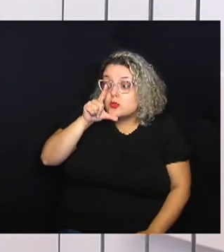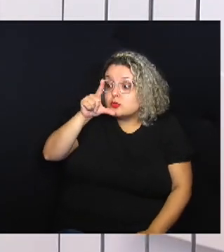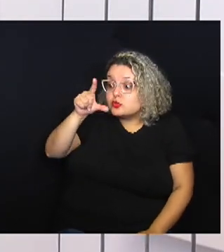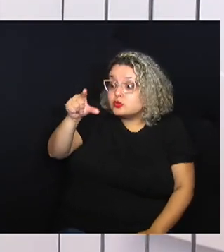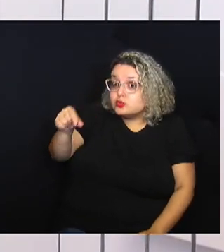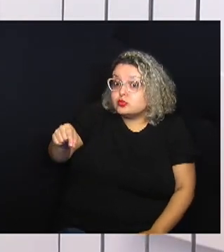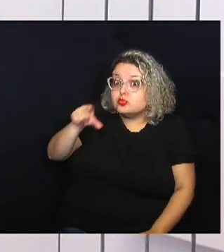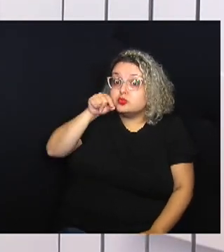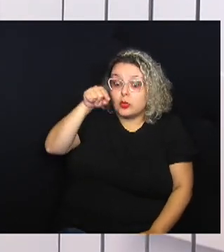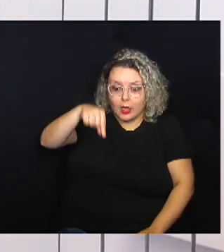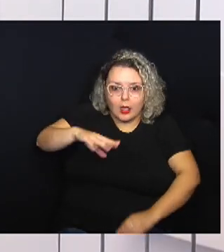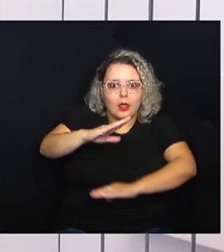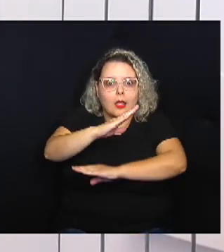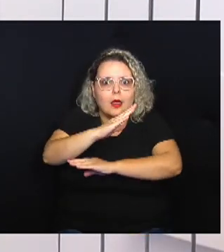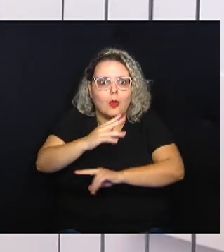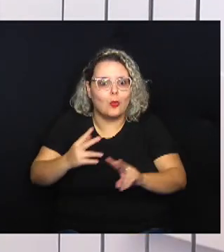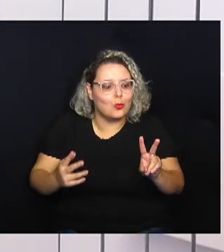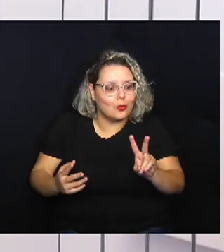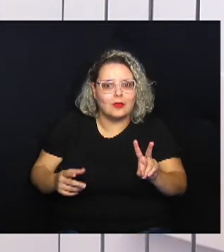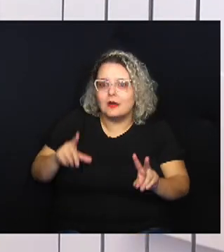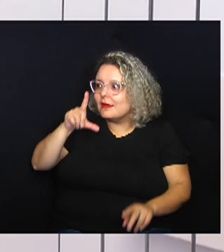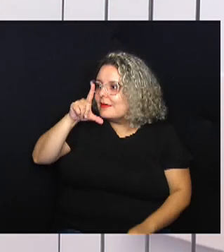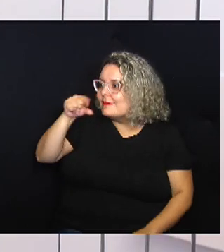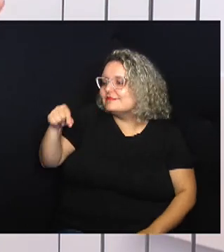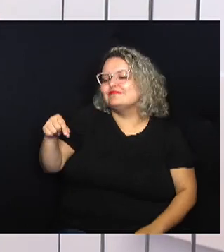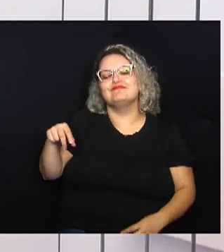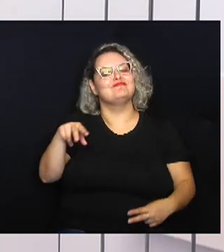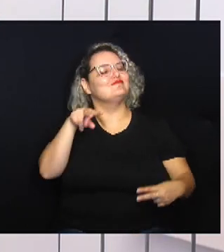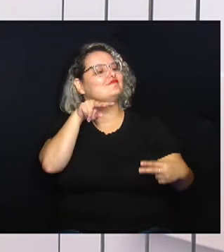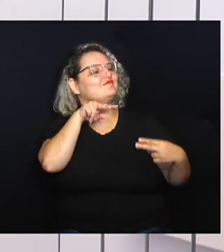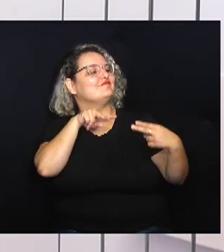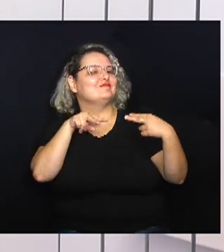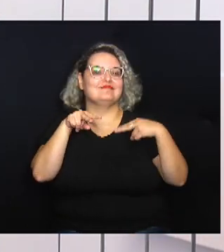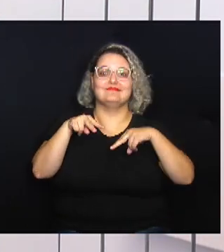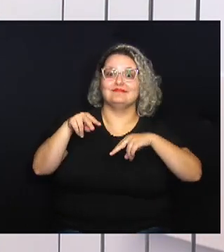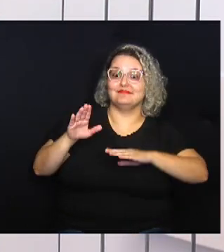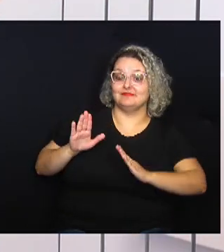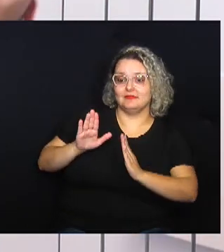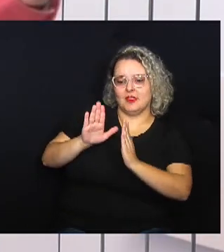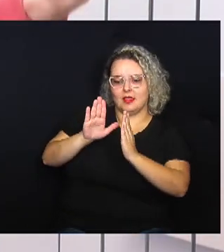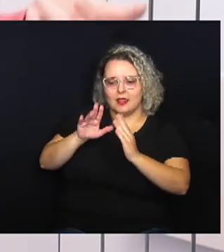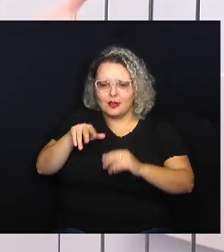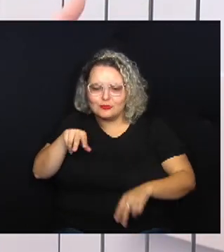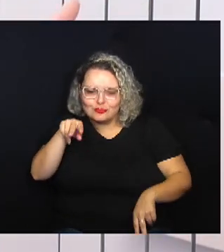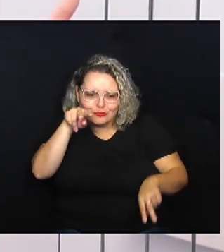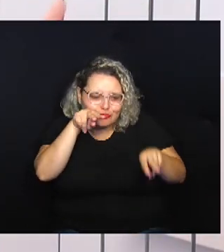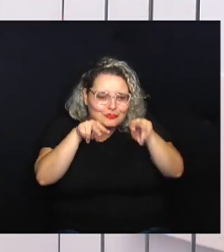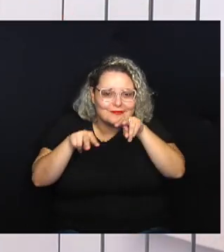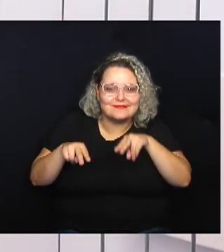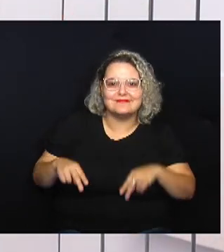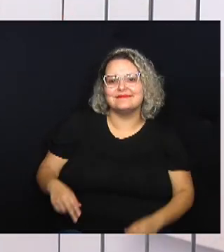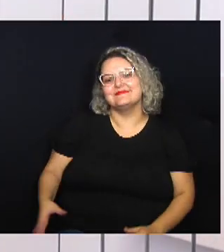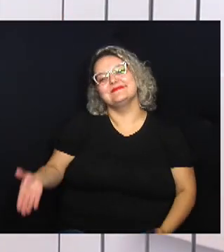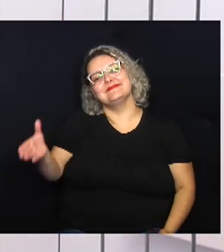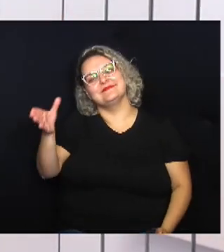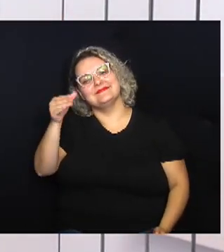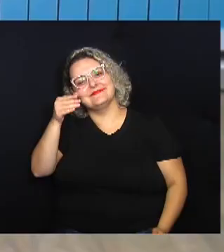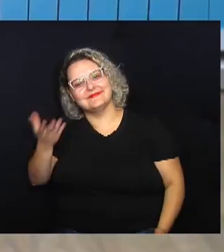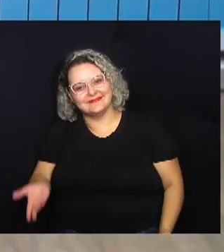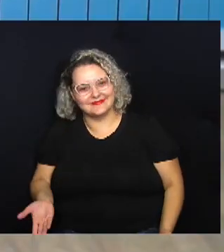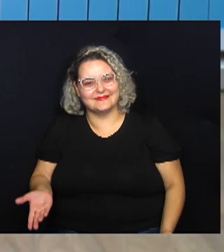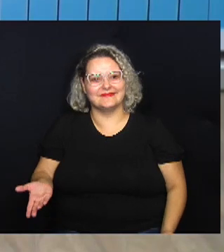na câmara de Campinas eles estavam se admirando na frente de um espelho curtindo a manhã desta quarta-feira